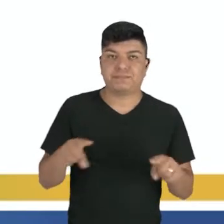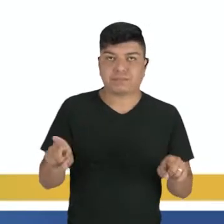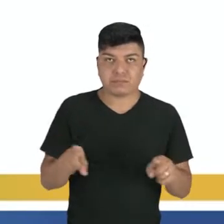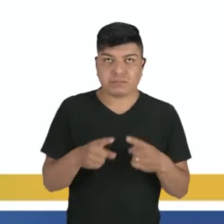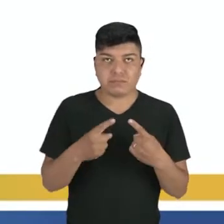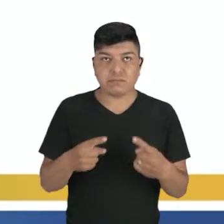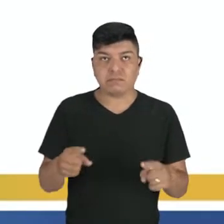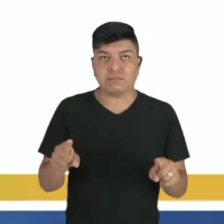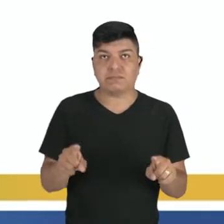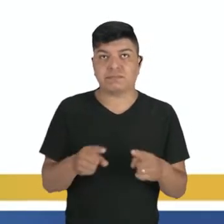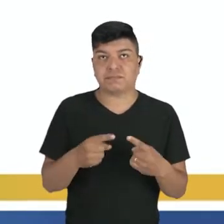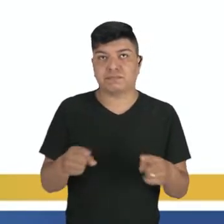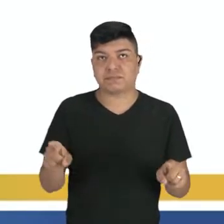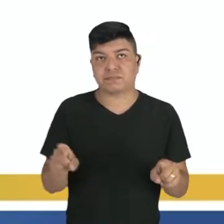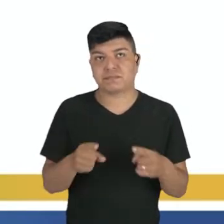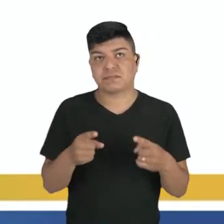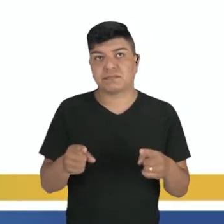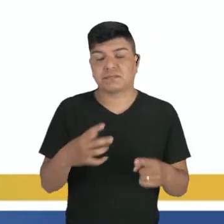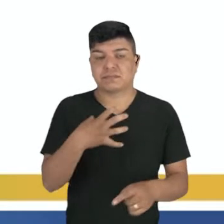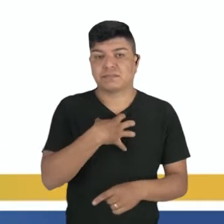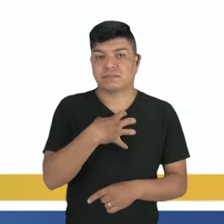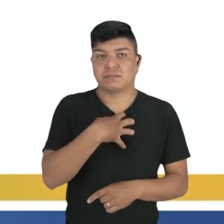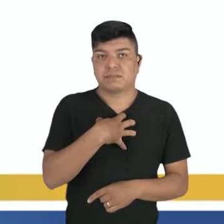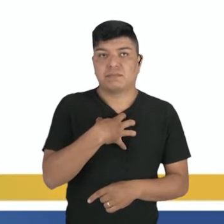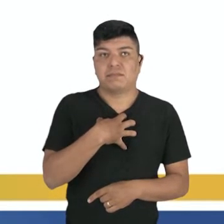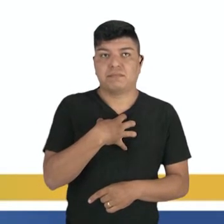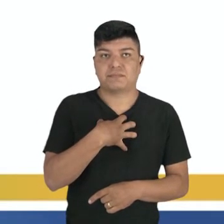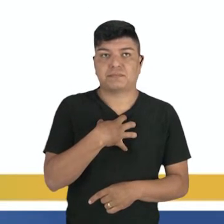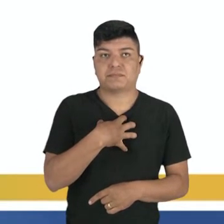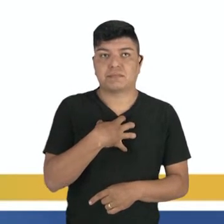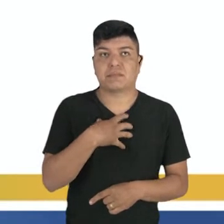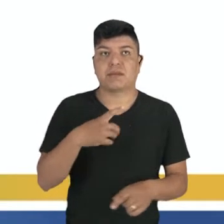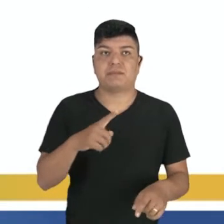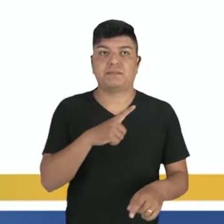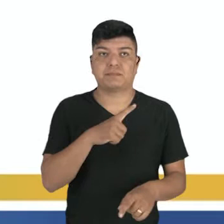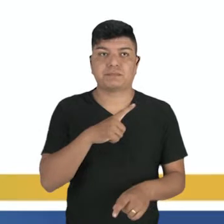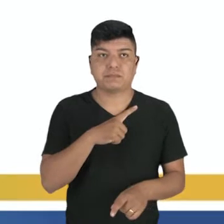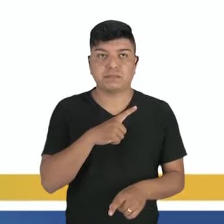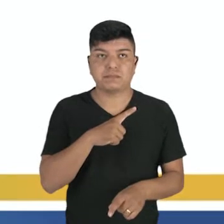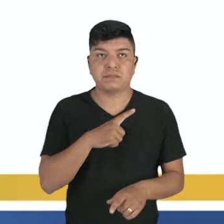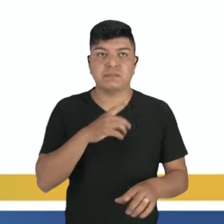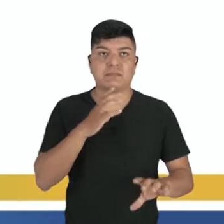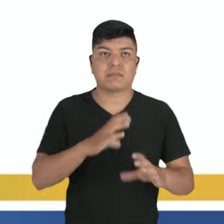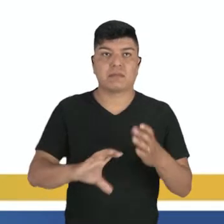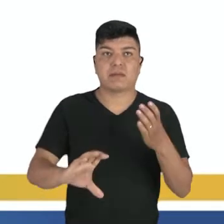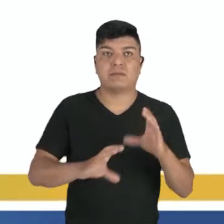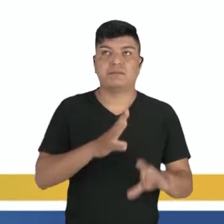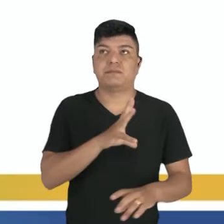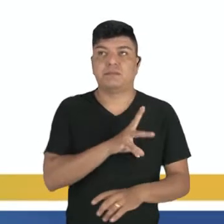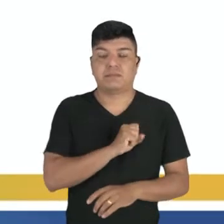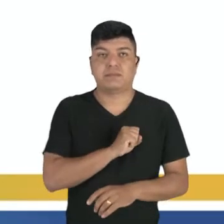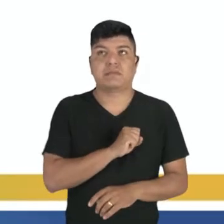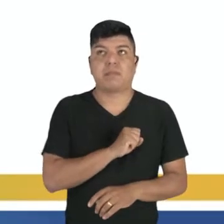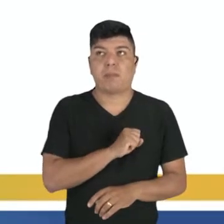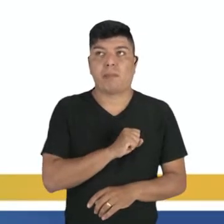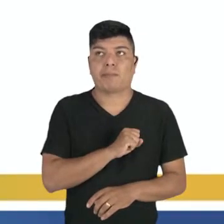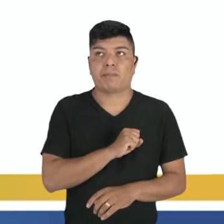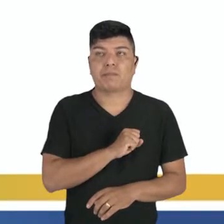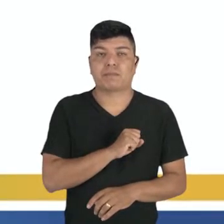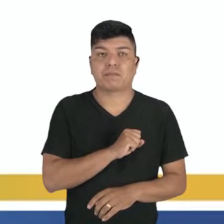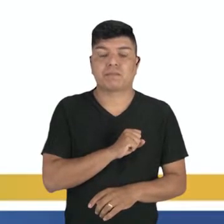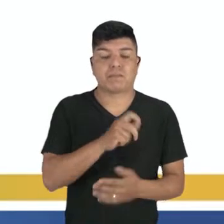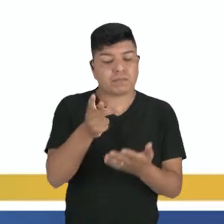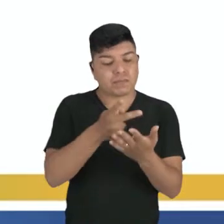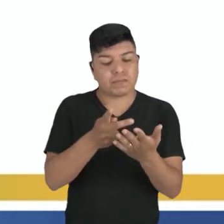ali uma parte mais sentimental. Nós temos as cantigas de amor, tá?